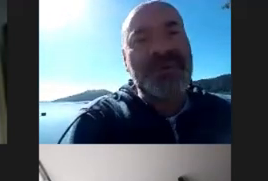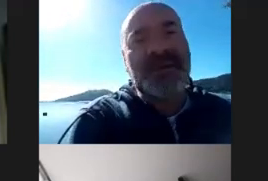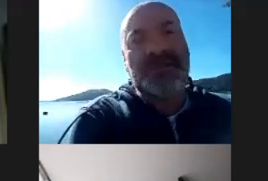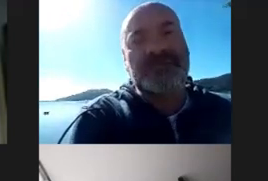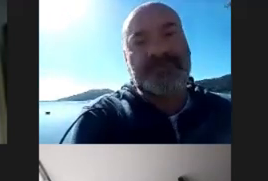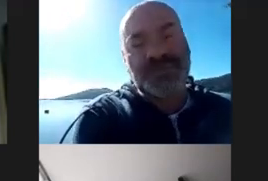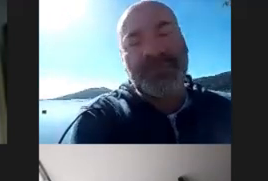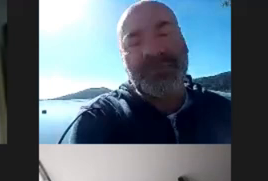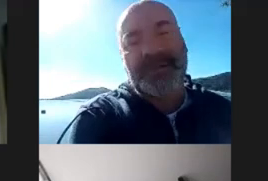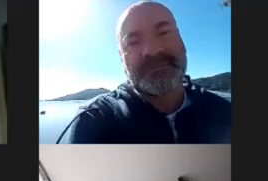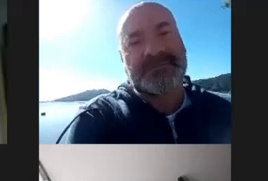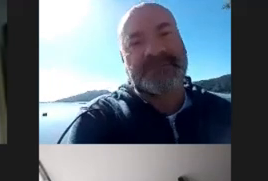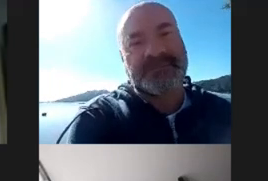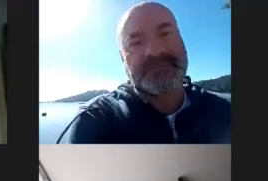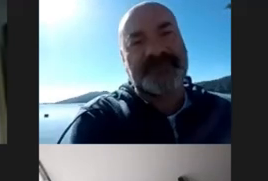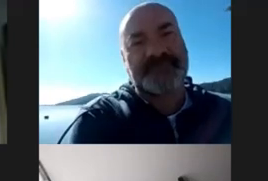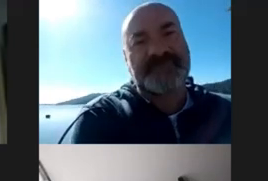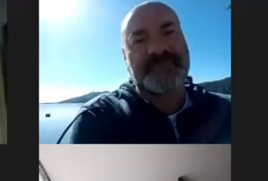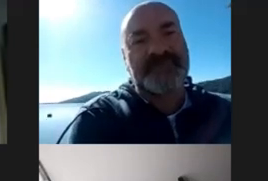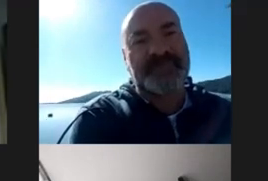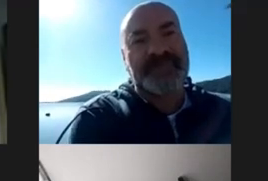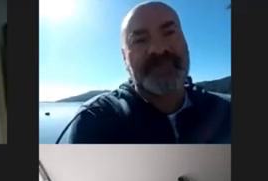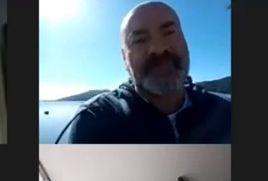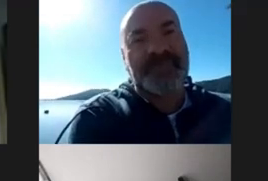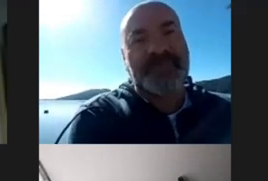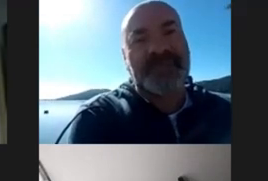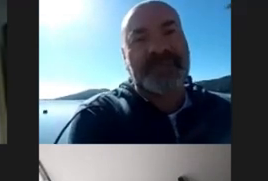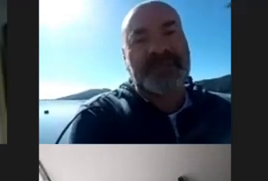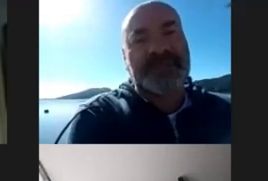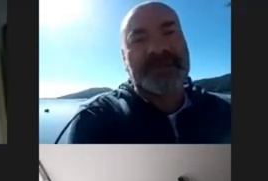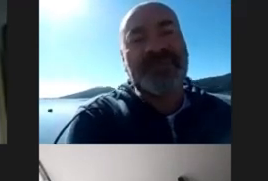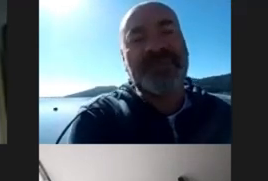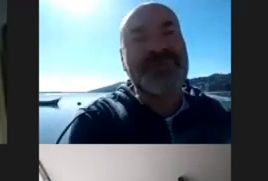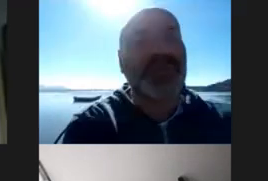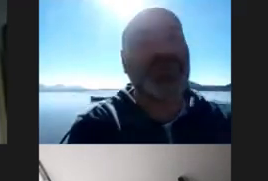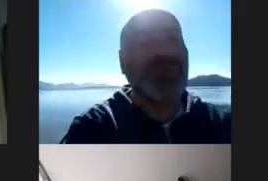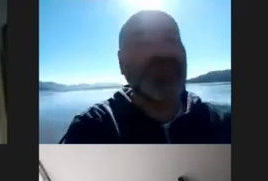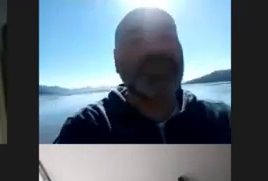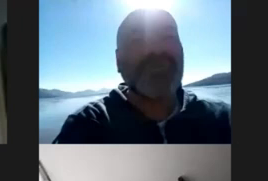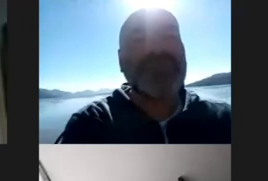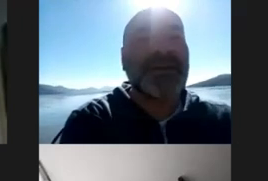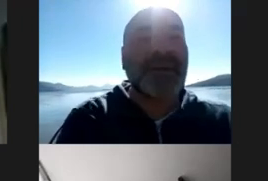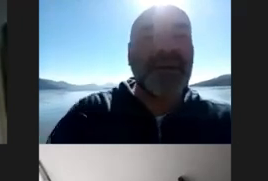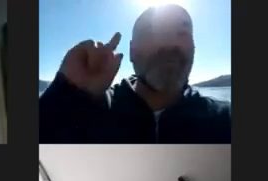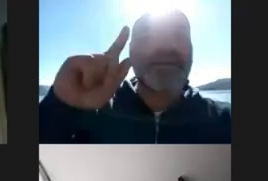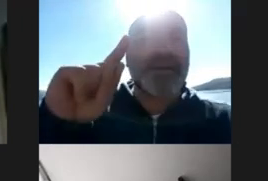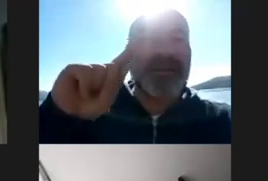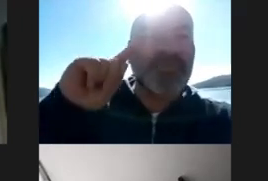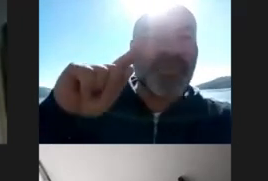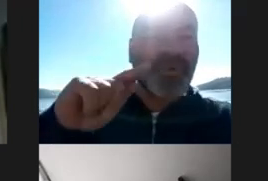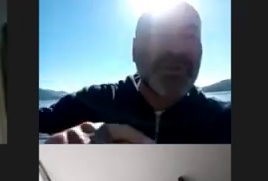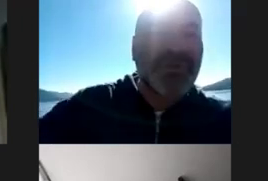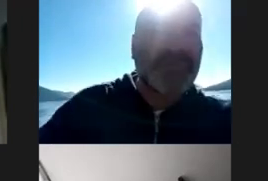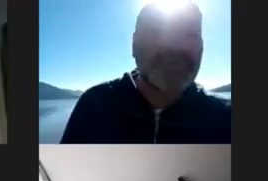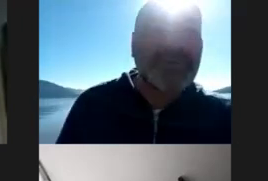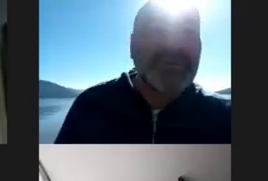obrigado. Muito obrigado. Legal. Fantástico. Você está aí fazendo uma inveja saudável para nós, tá? Não vamos,